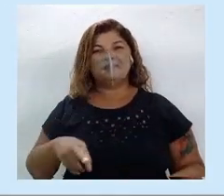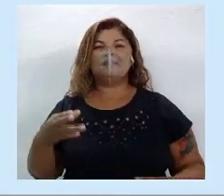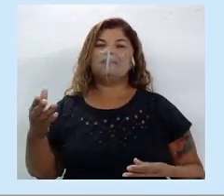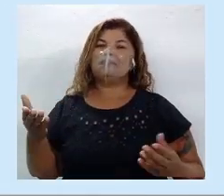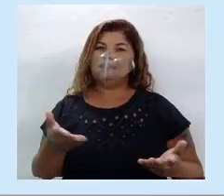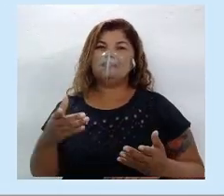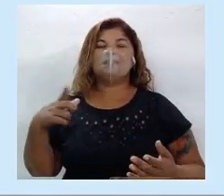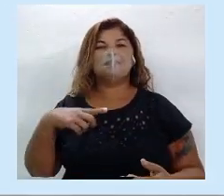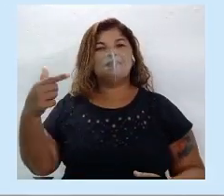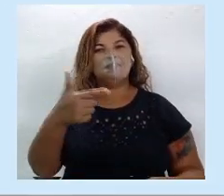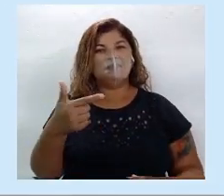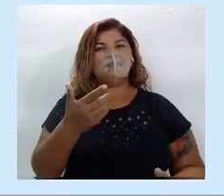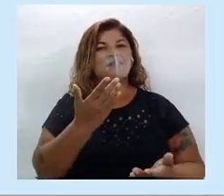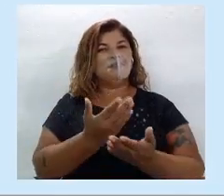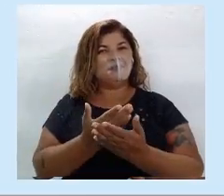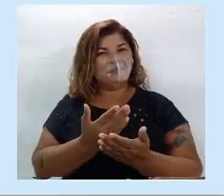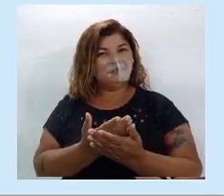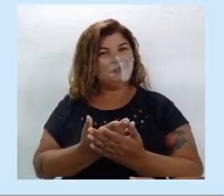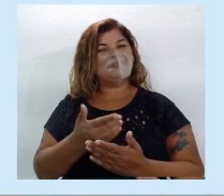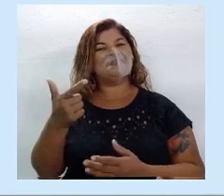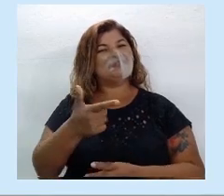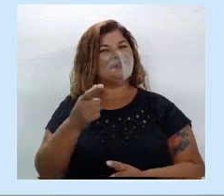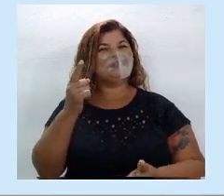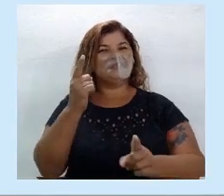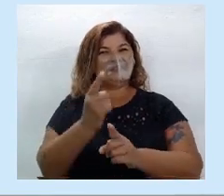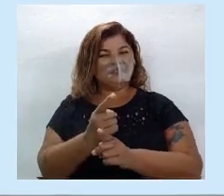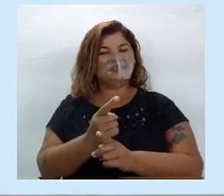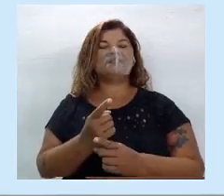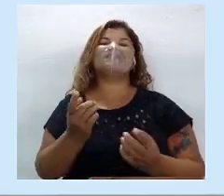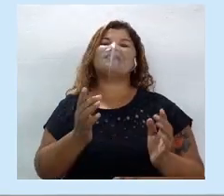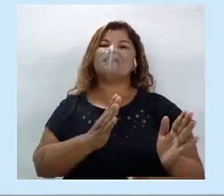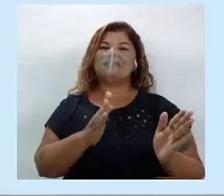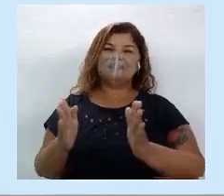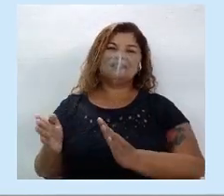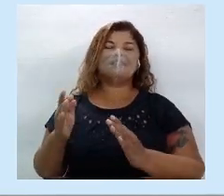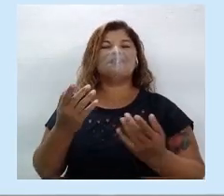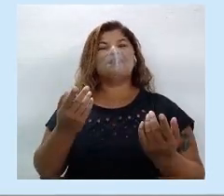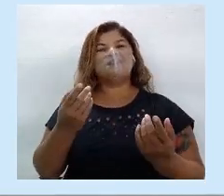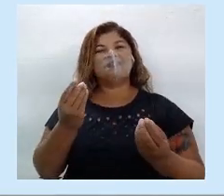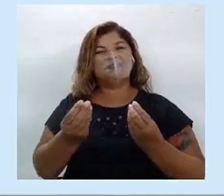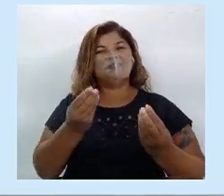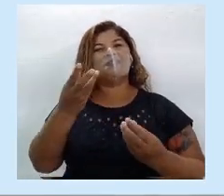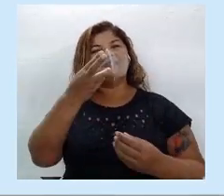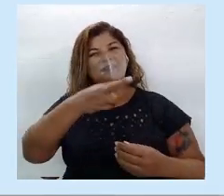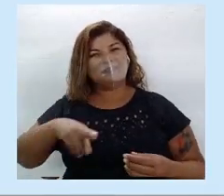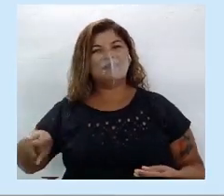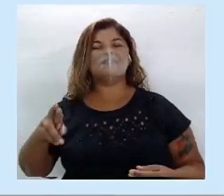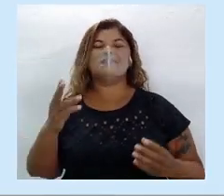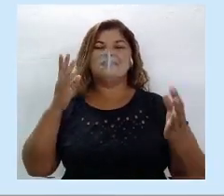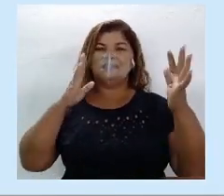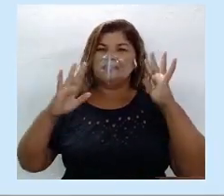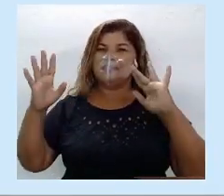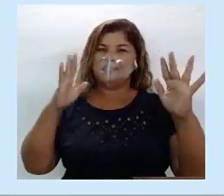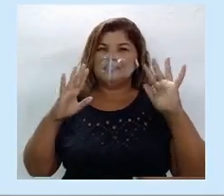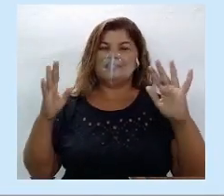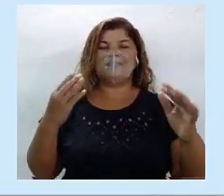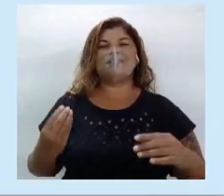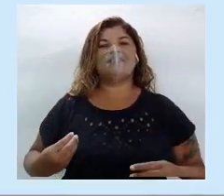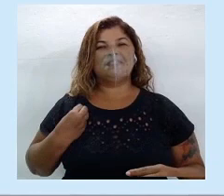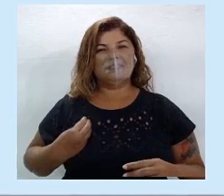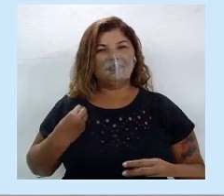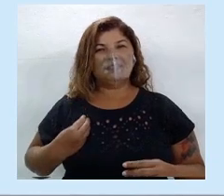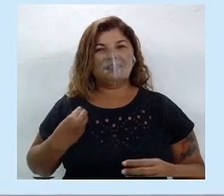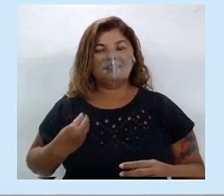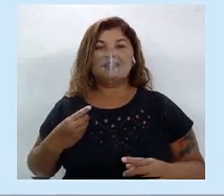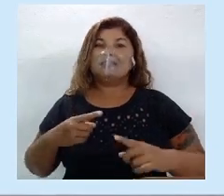temos a nossa segunda aula, o nosso segundo encontro da série Crenças Religiosas e Filosofias